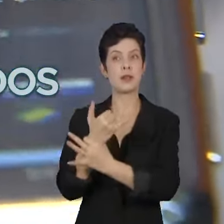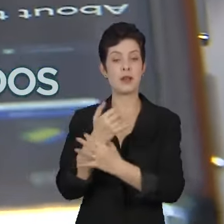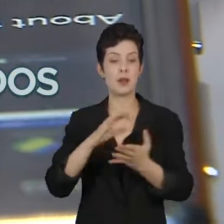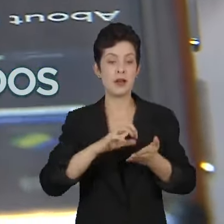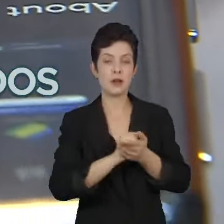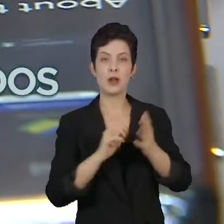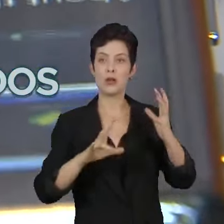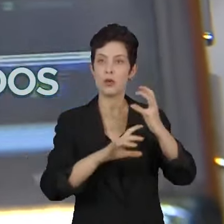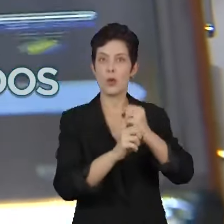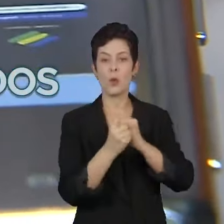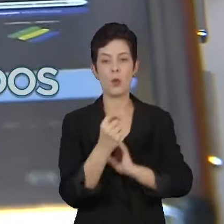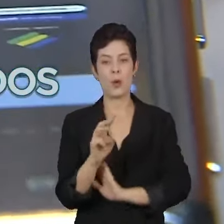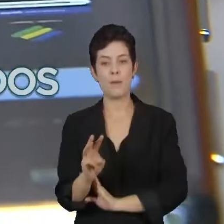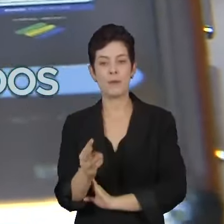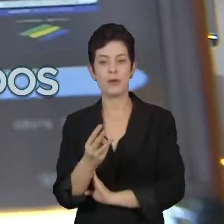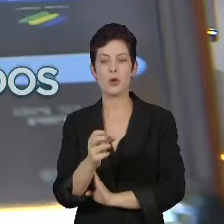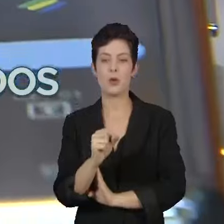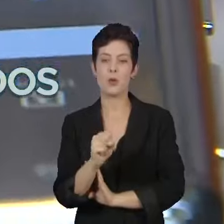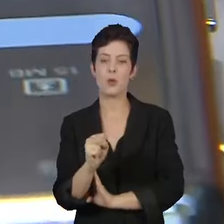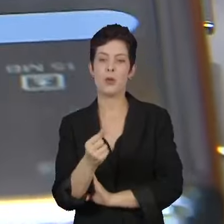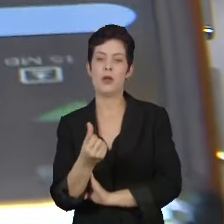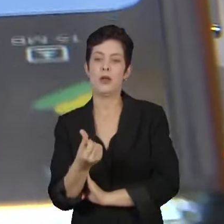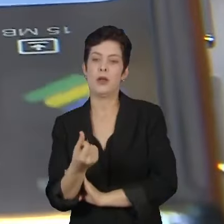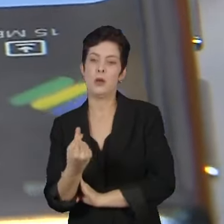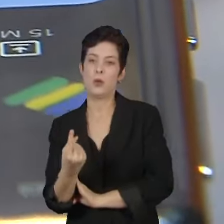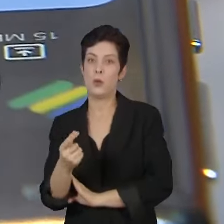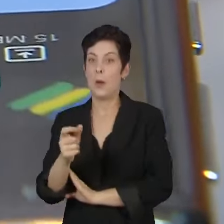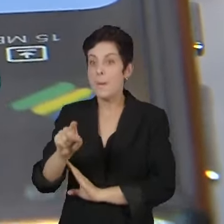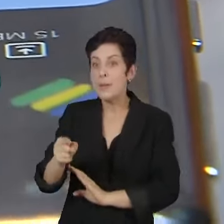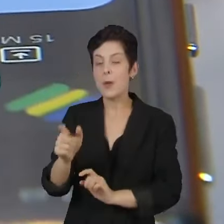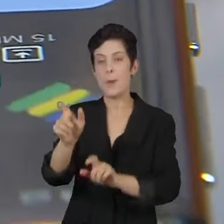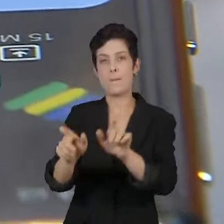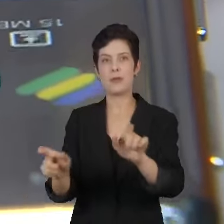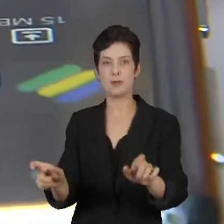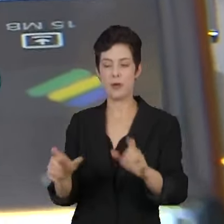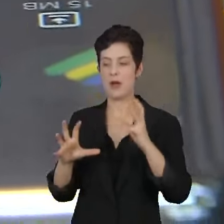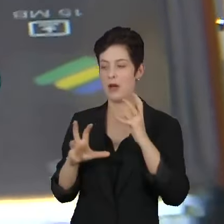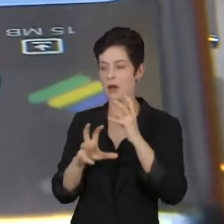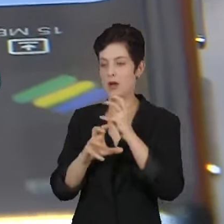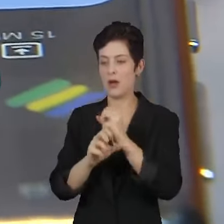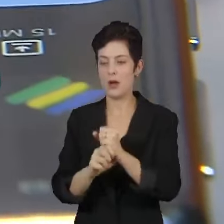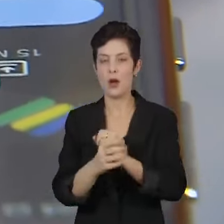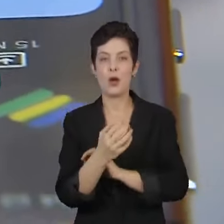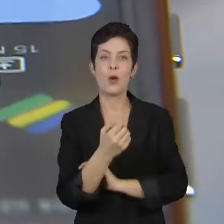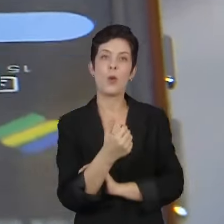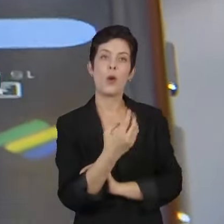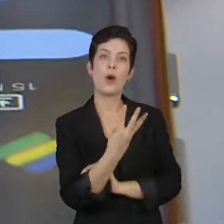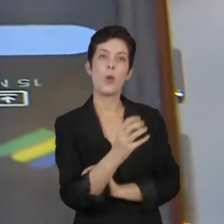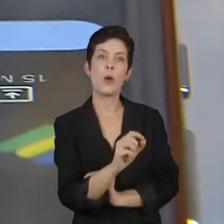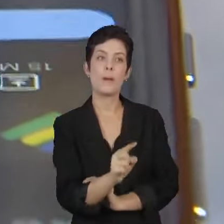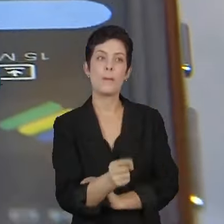cadastrou 1 milhão e 861 mil usuários e já soma quase 40 mil alertas de bloqueio.